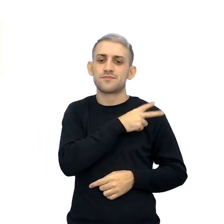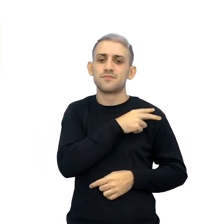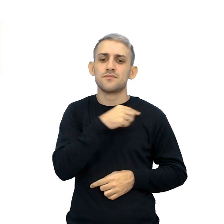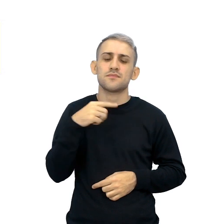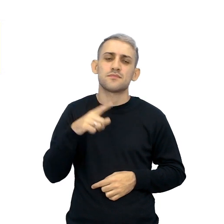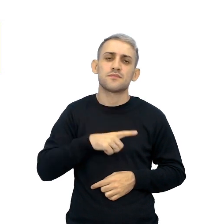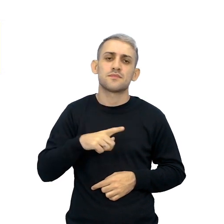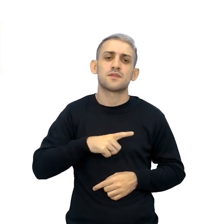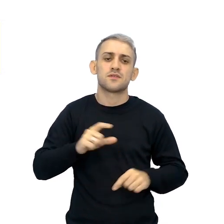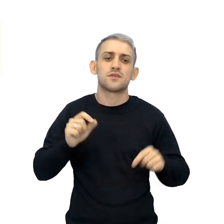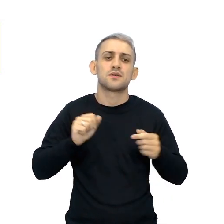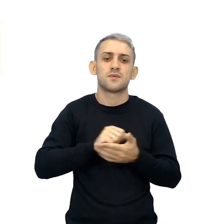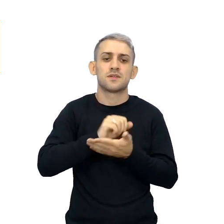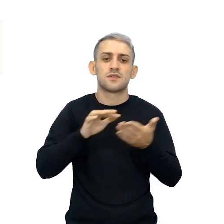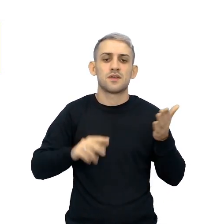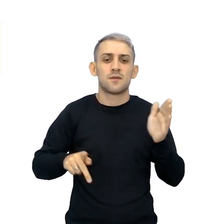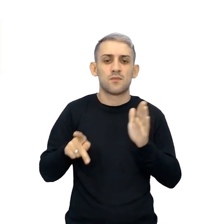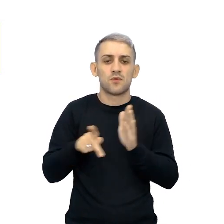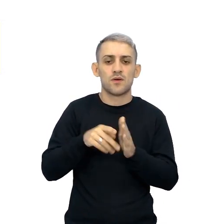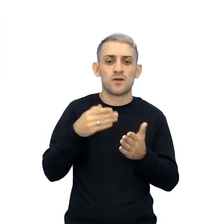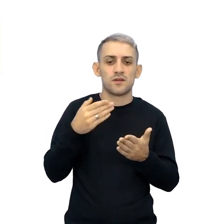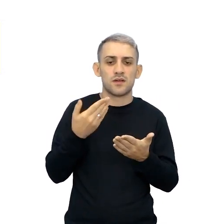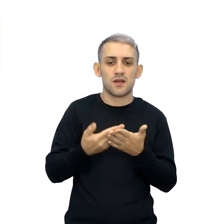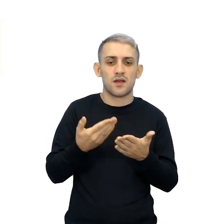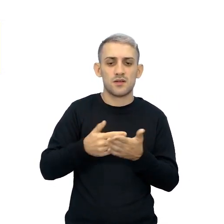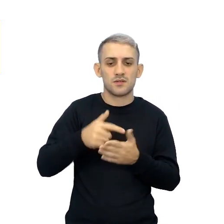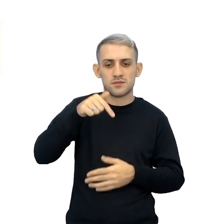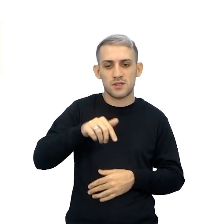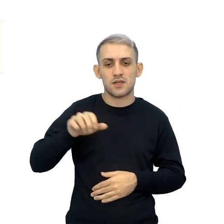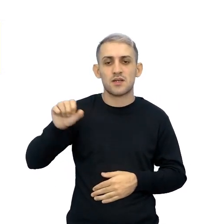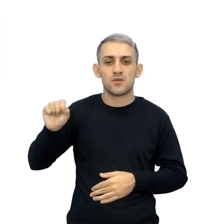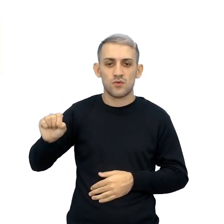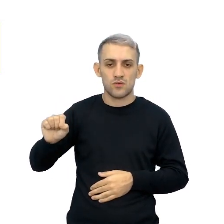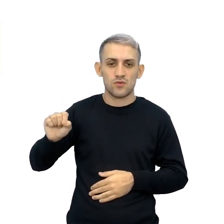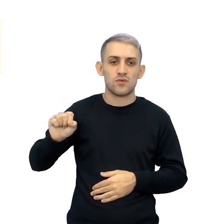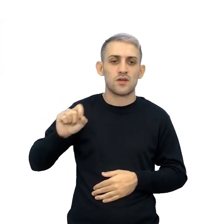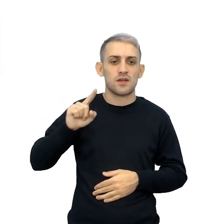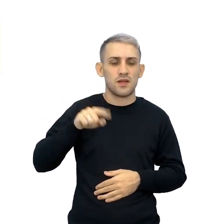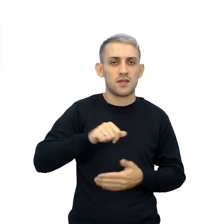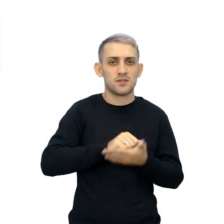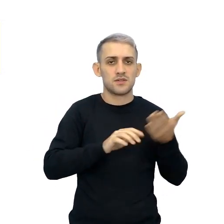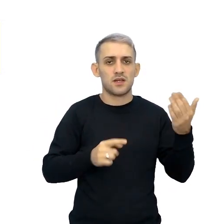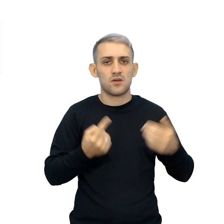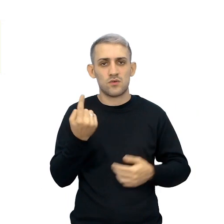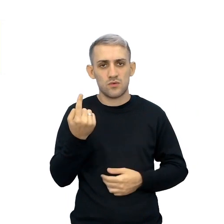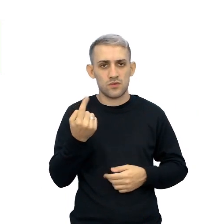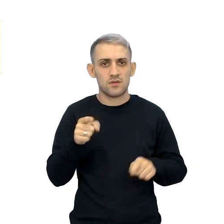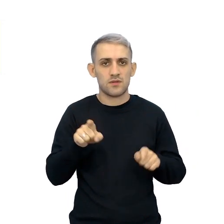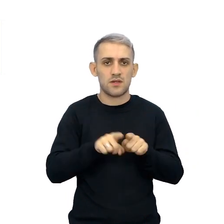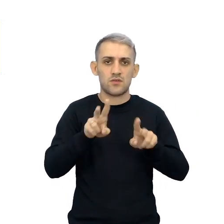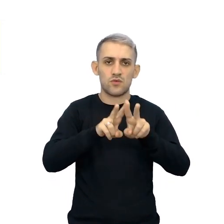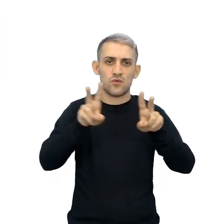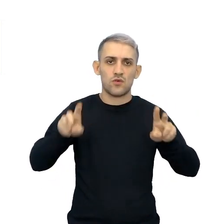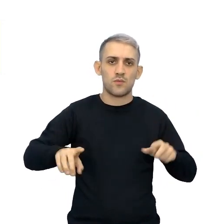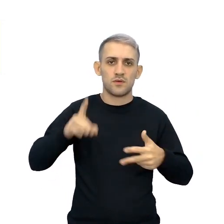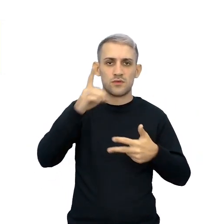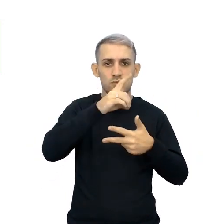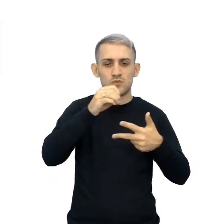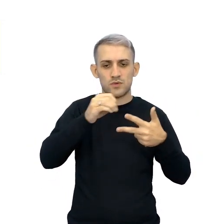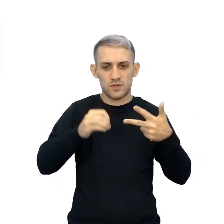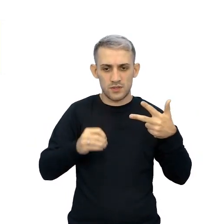pegou uma atividade da aula 7 e 8, como vocês estão vendo. É a atividade 1, que traz uma questão do Enem, que como vocês já